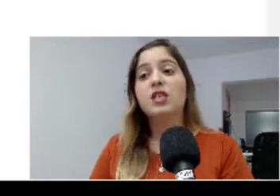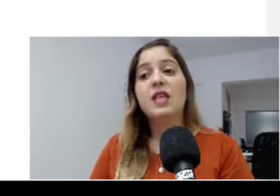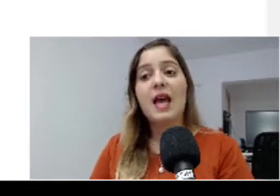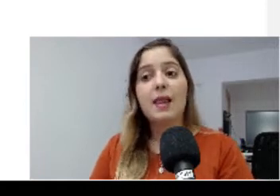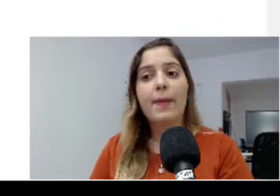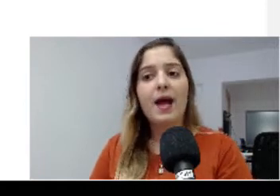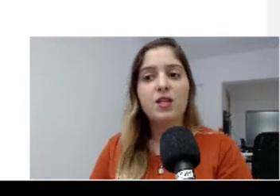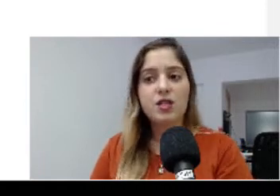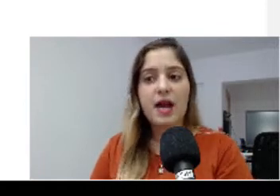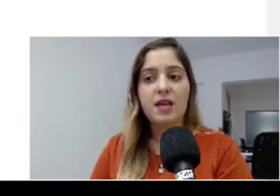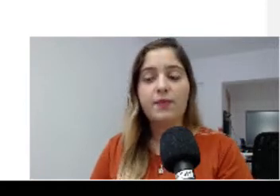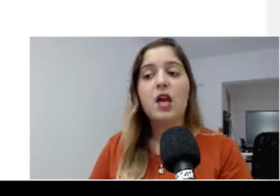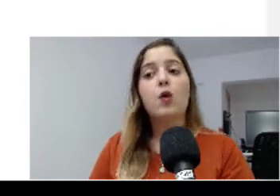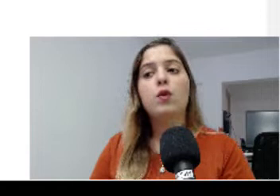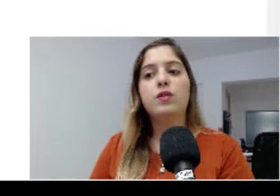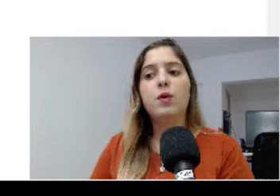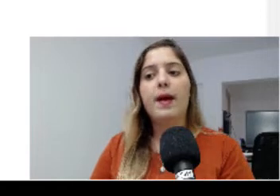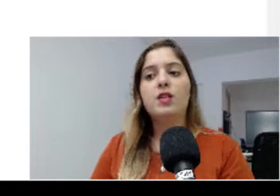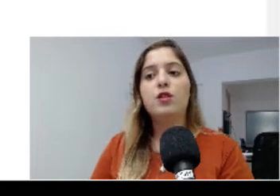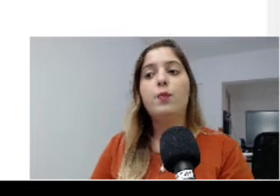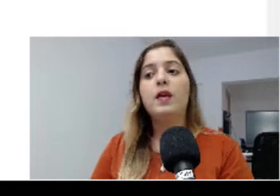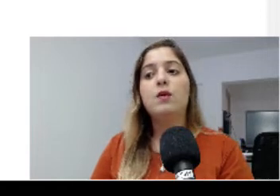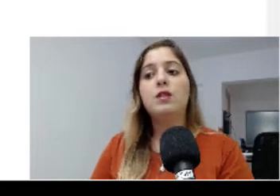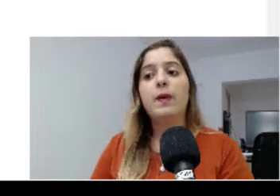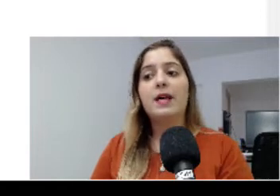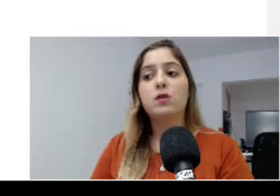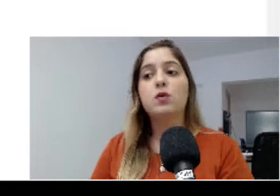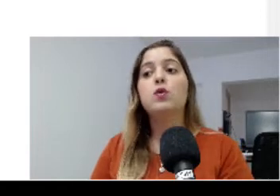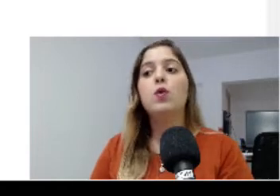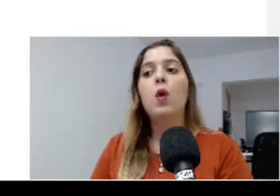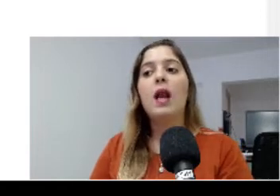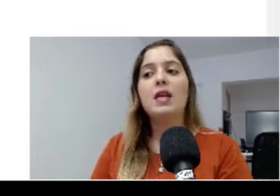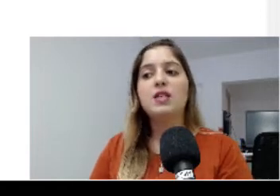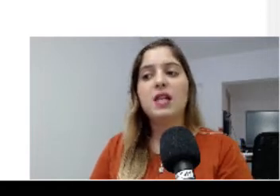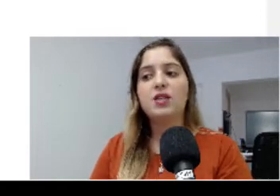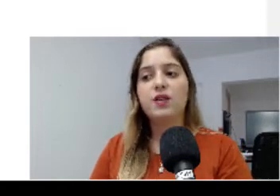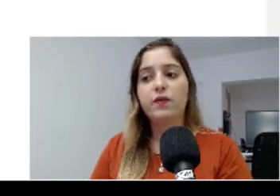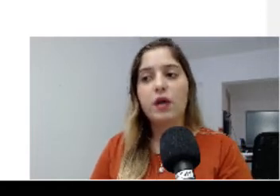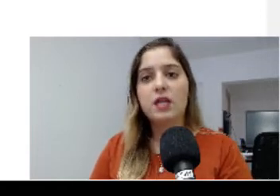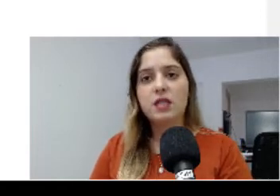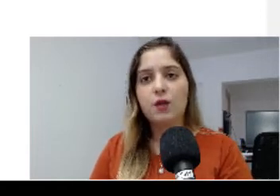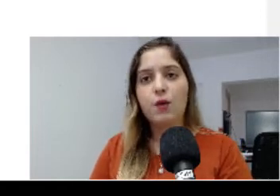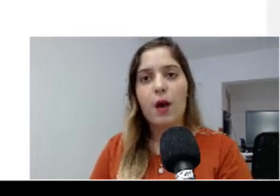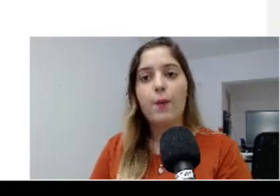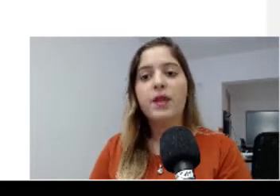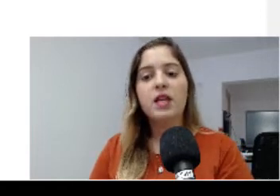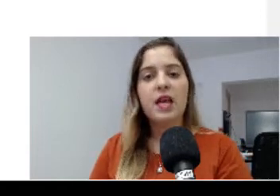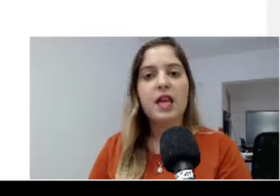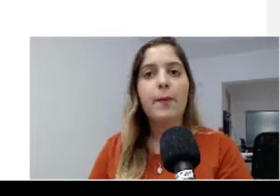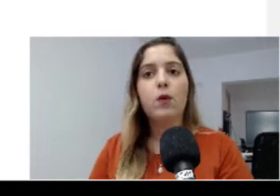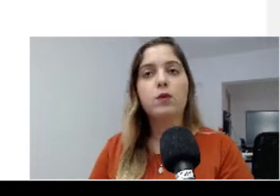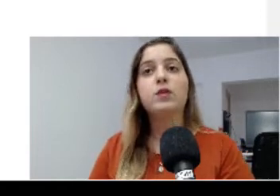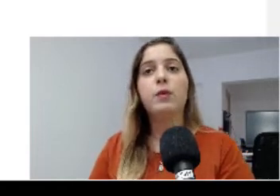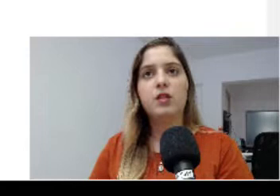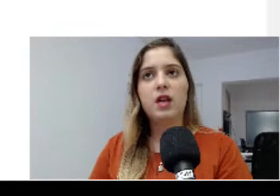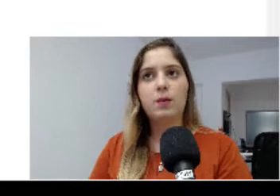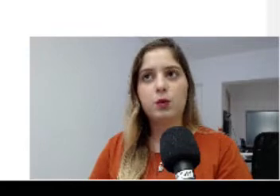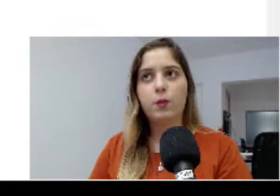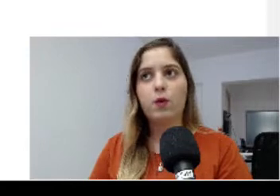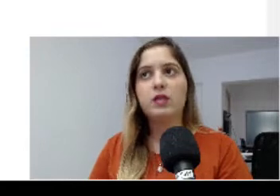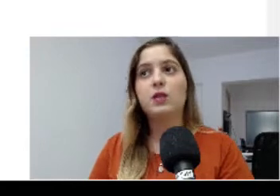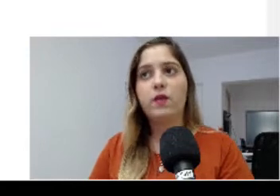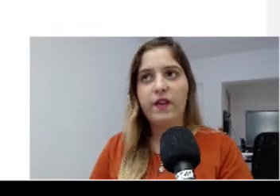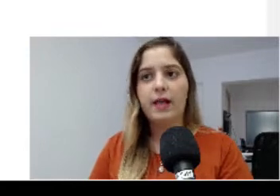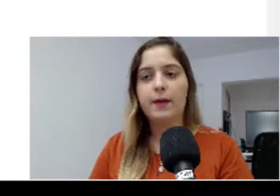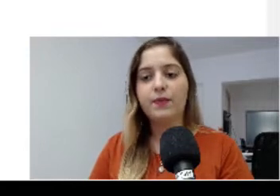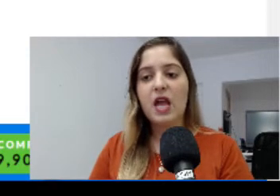chamada janela partidária, quando seu partido perdeu espaços no legislativo estadual. E daqui a pouco mostraremos um